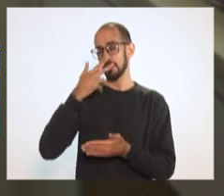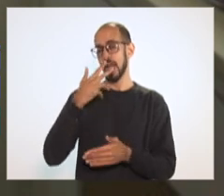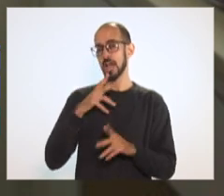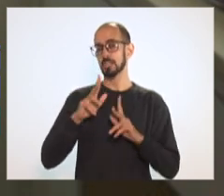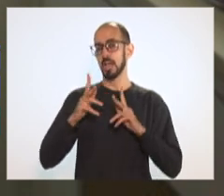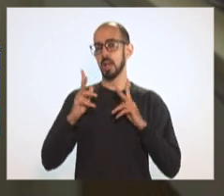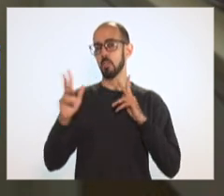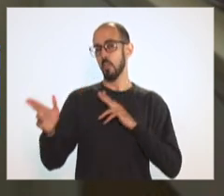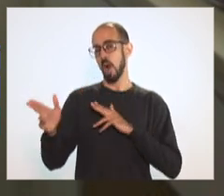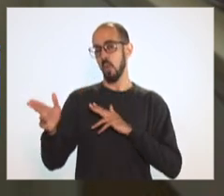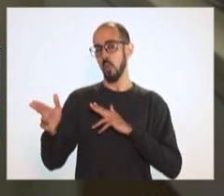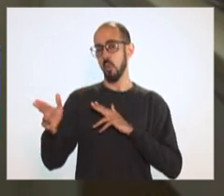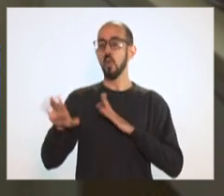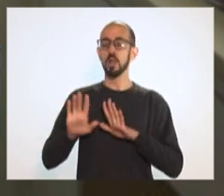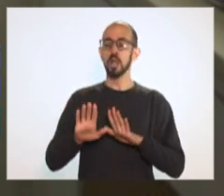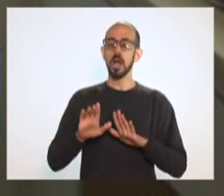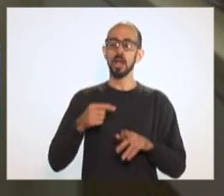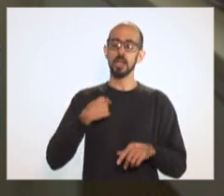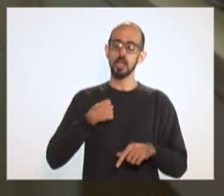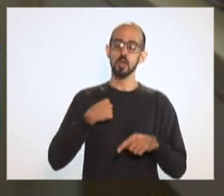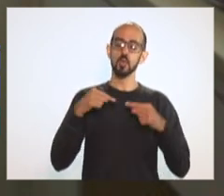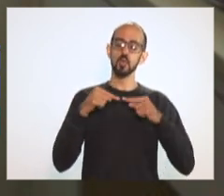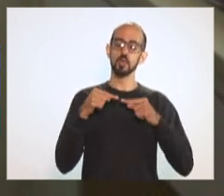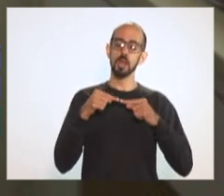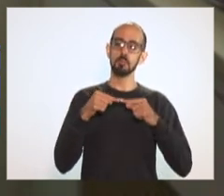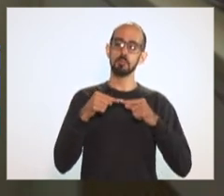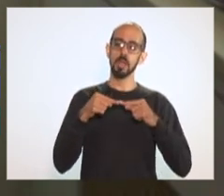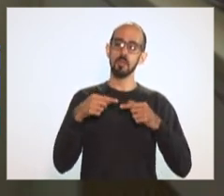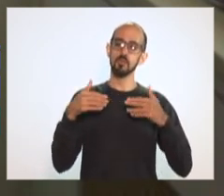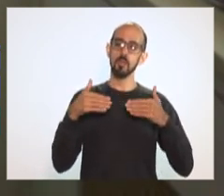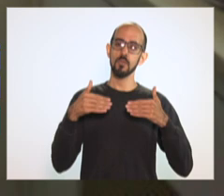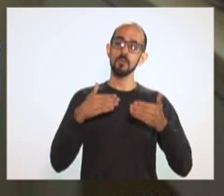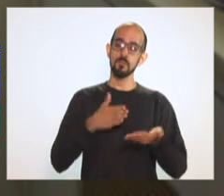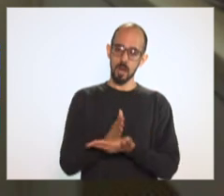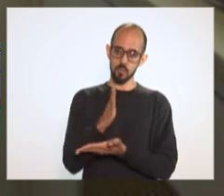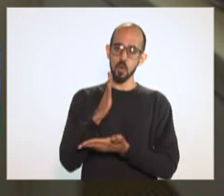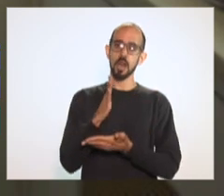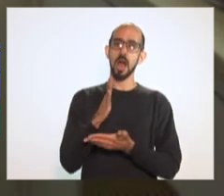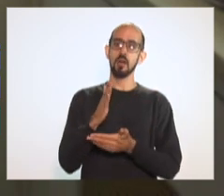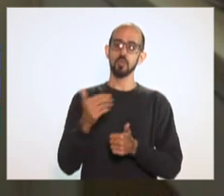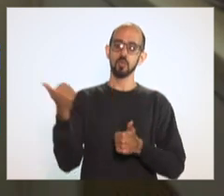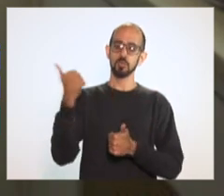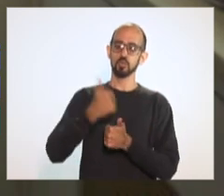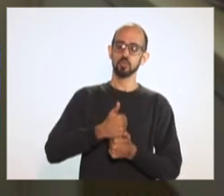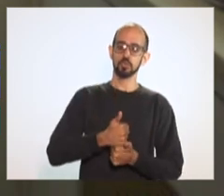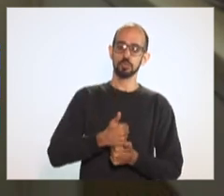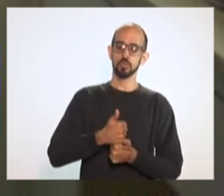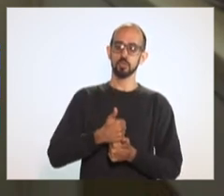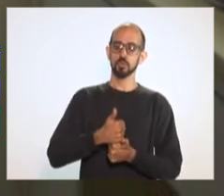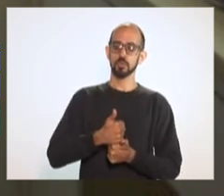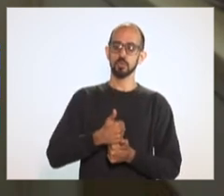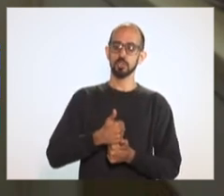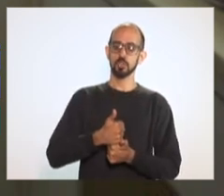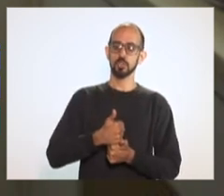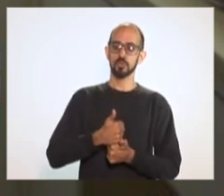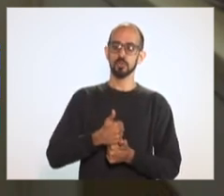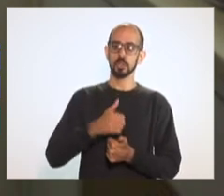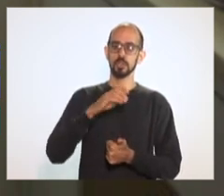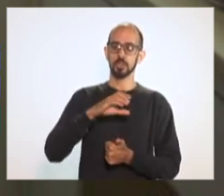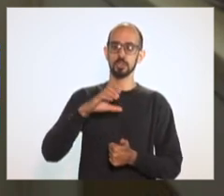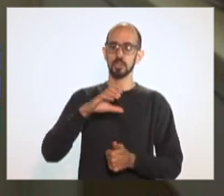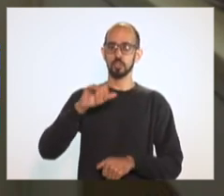Razão pela qual eu também voto favorável com o substitutivo da